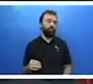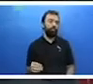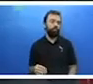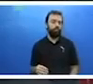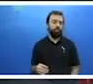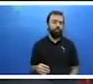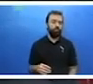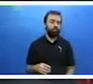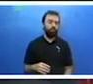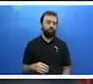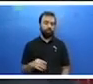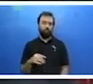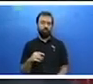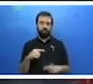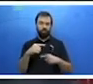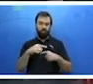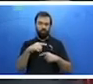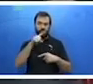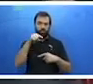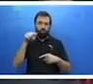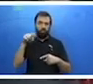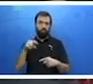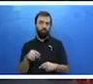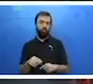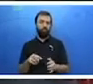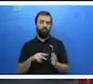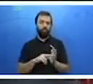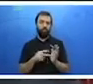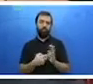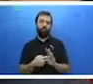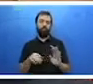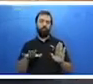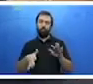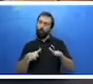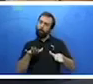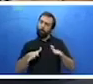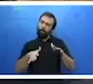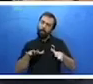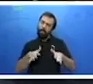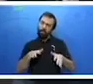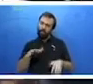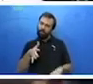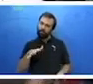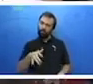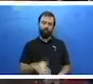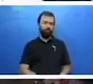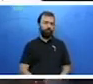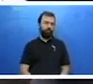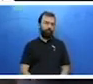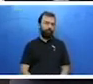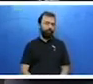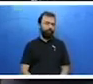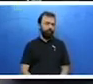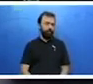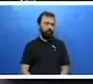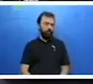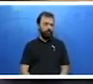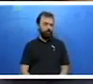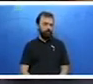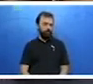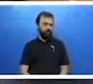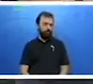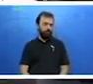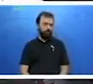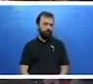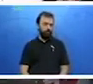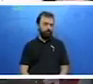usa essas duas cobrinhas. Esse sinalzinho significa aproximadamente. Qual região tem